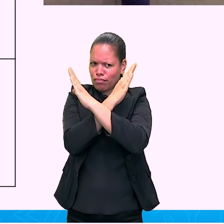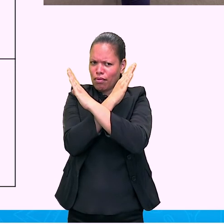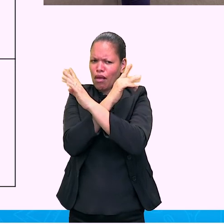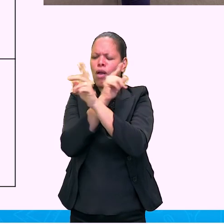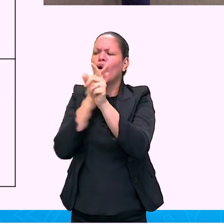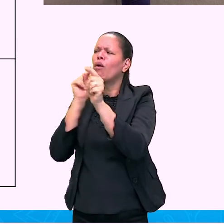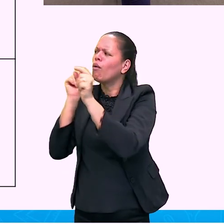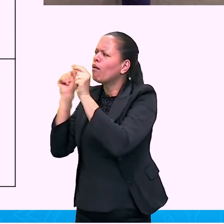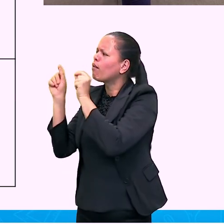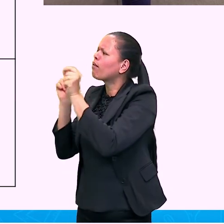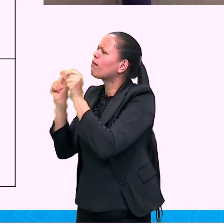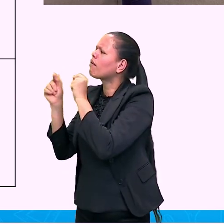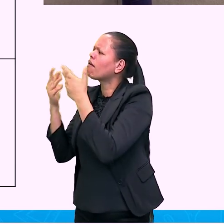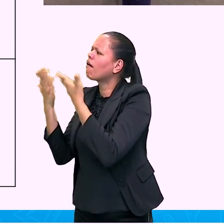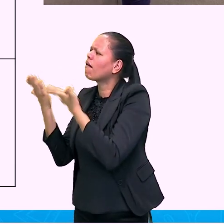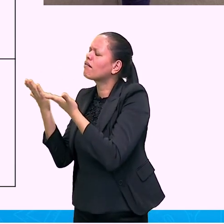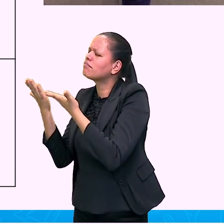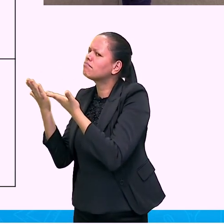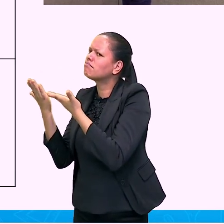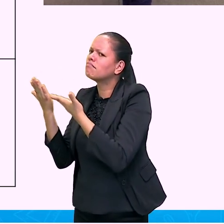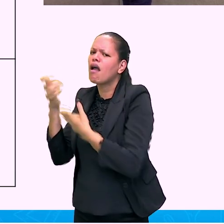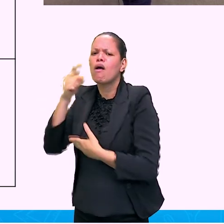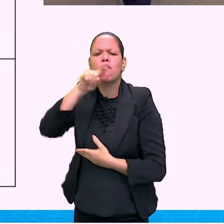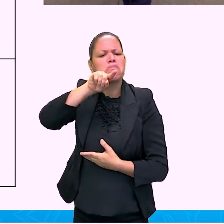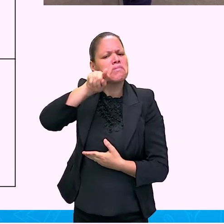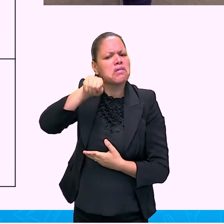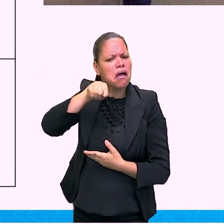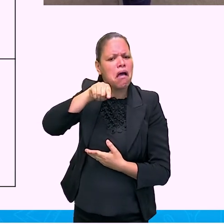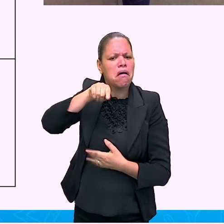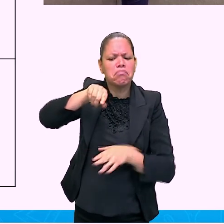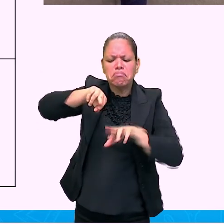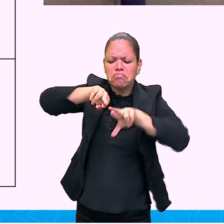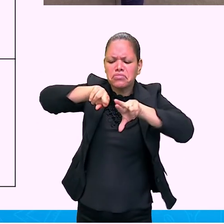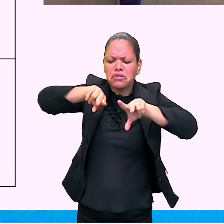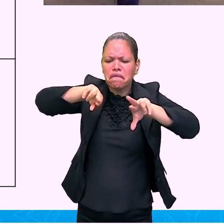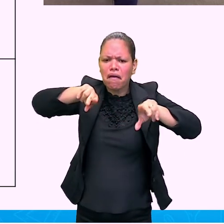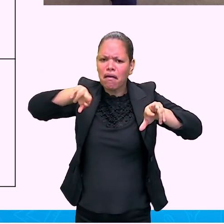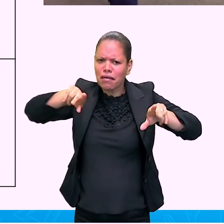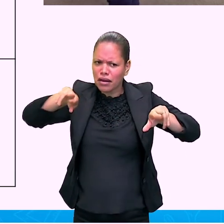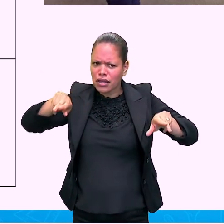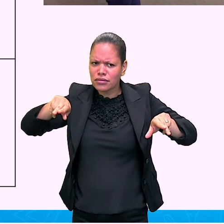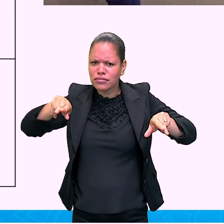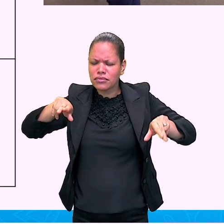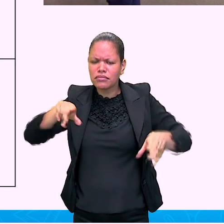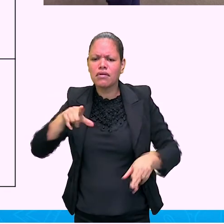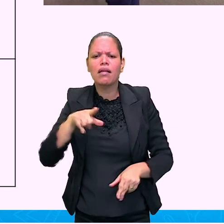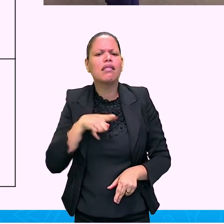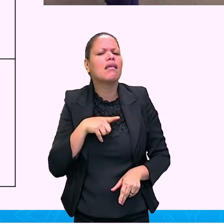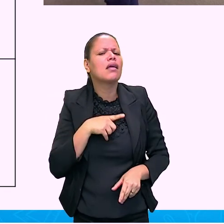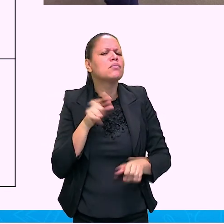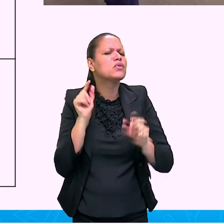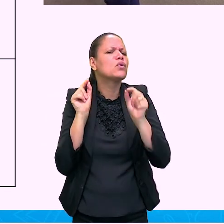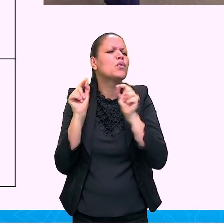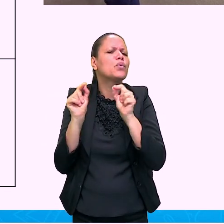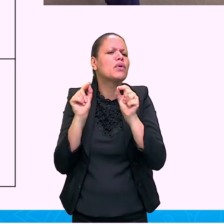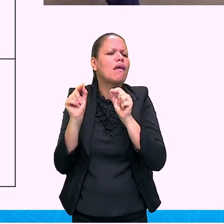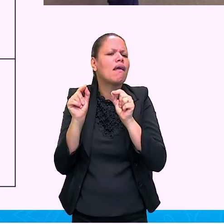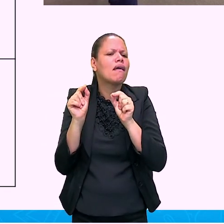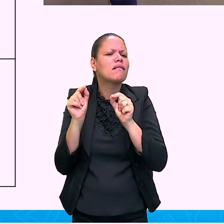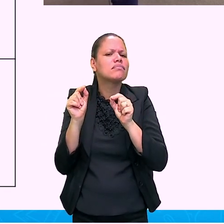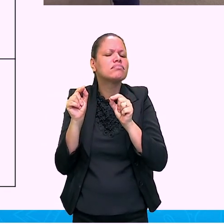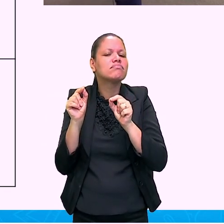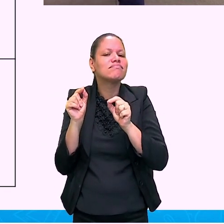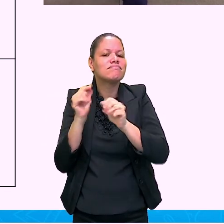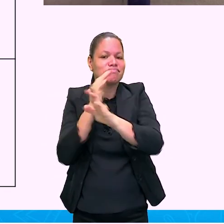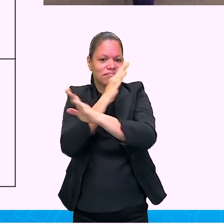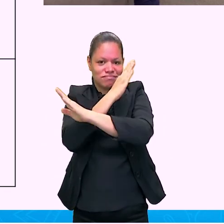mas os ângulos são diferentes. Então, nós temos aqui retas que são concorrentes.